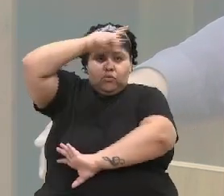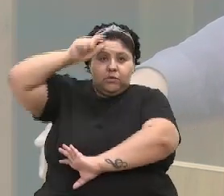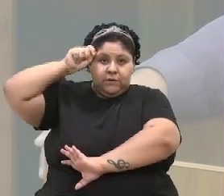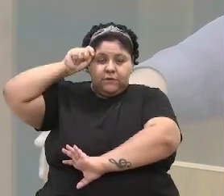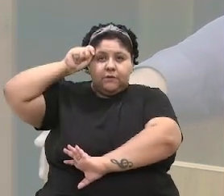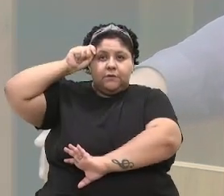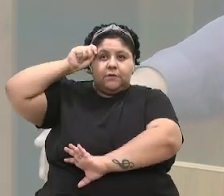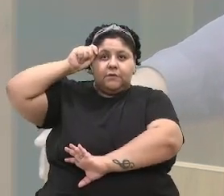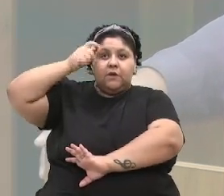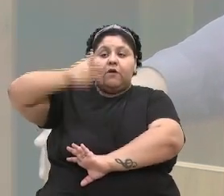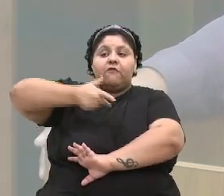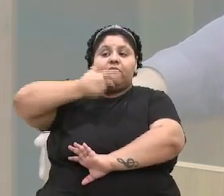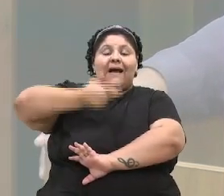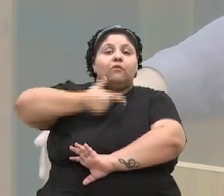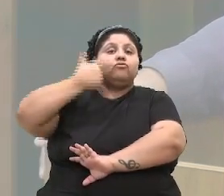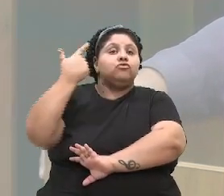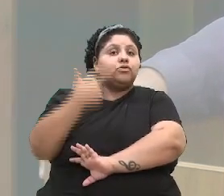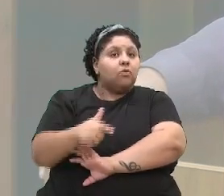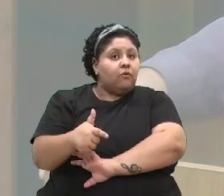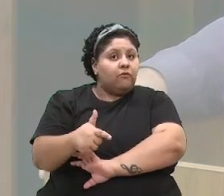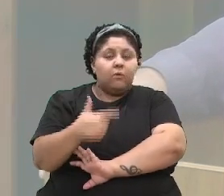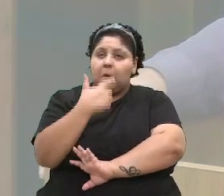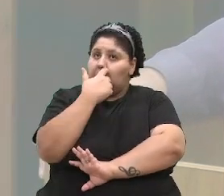E reitero,